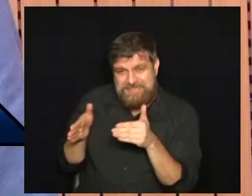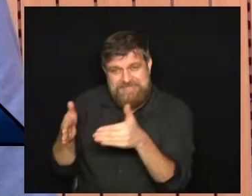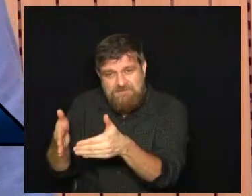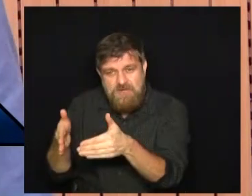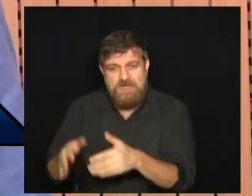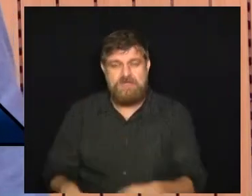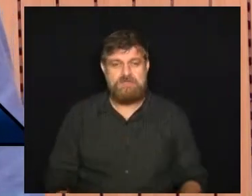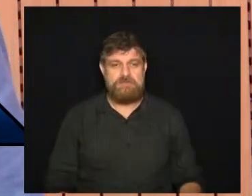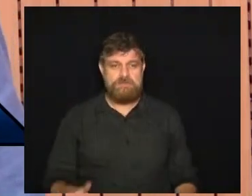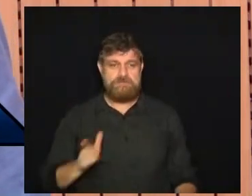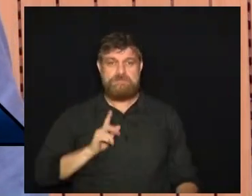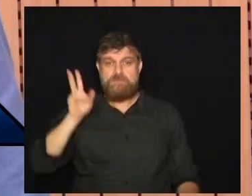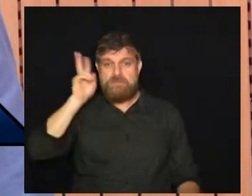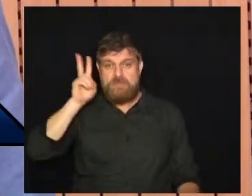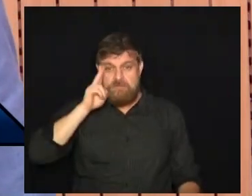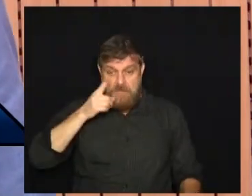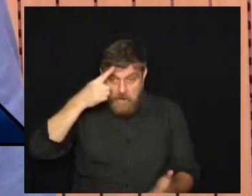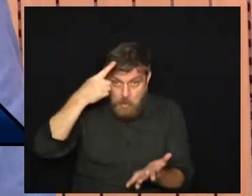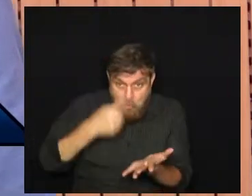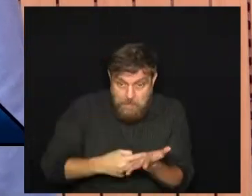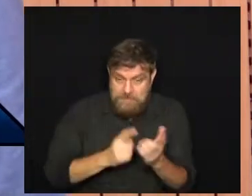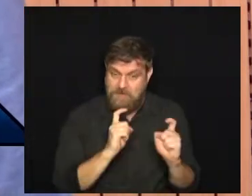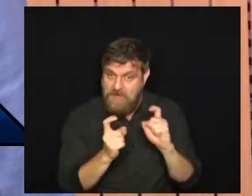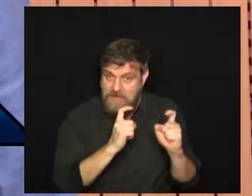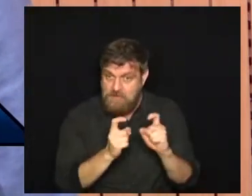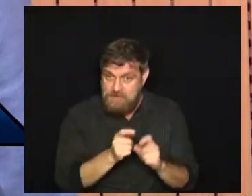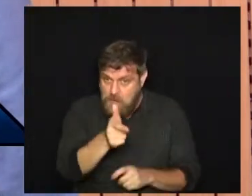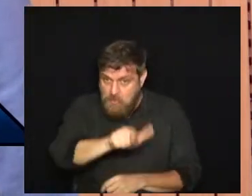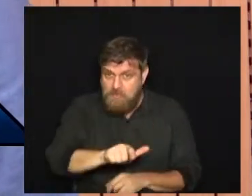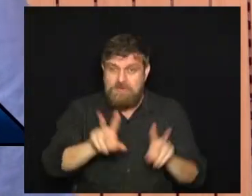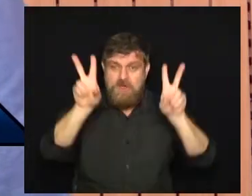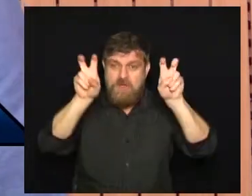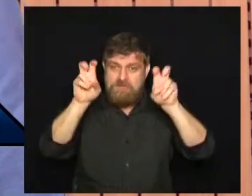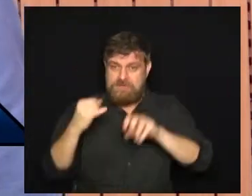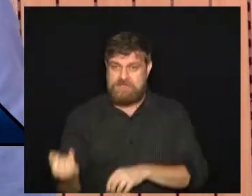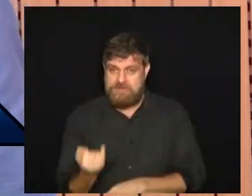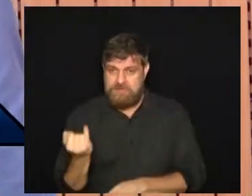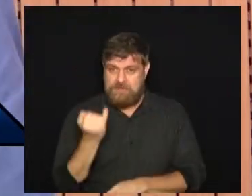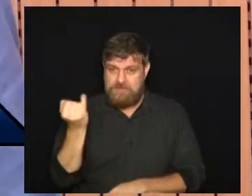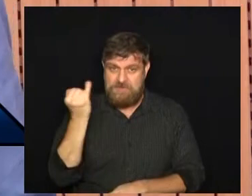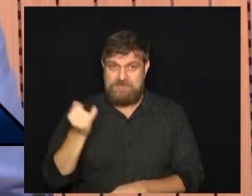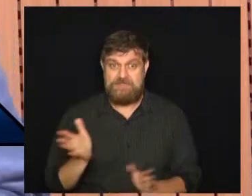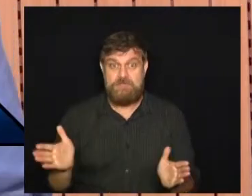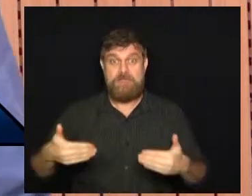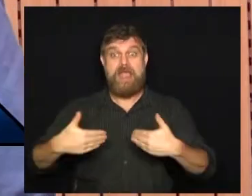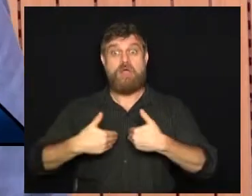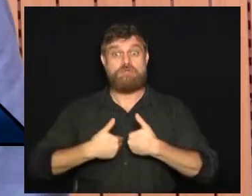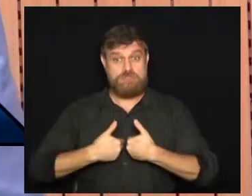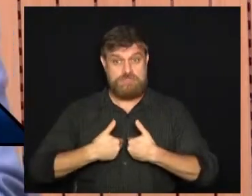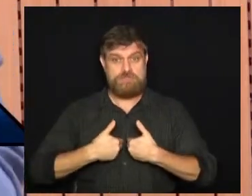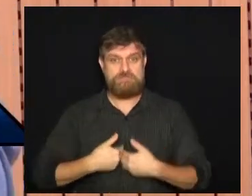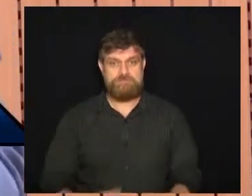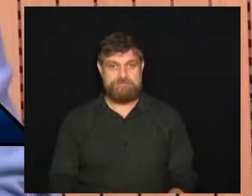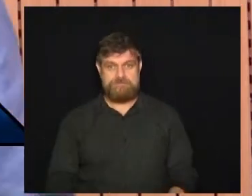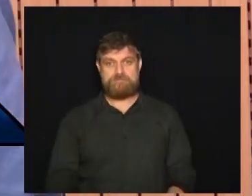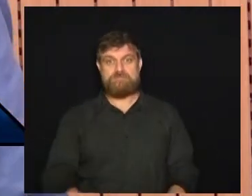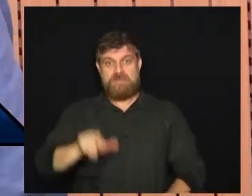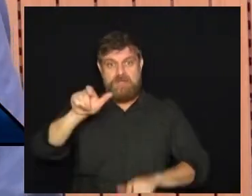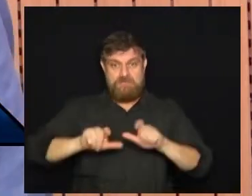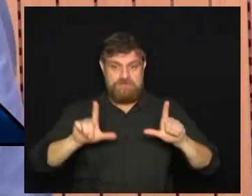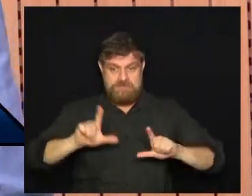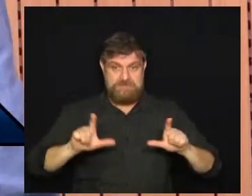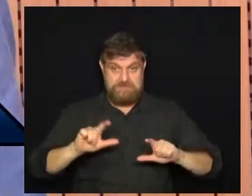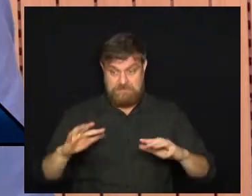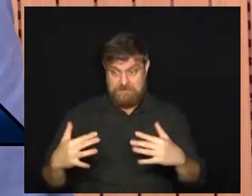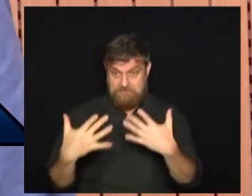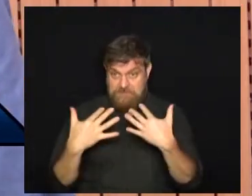Agora, lembrando que a próxima reunião já está marcada, que vai discutir um tema bastante importante, que é sobre autismo. Exatamente. Então, vocês que estão nos assistindo